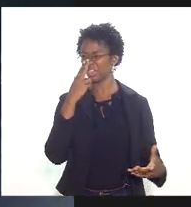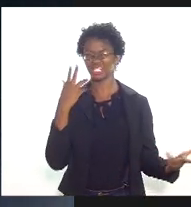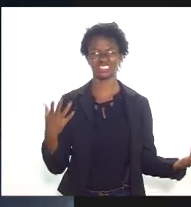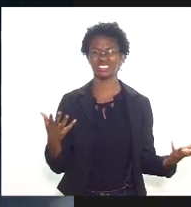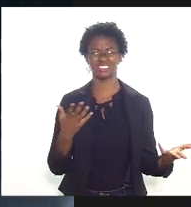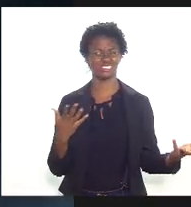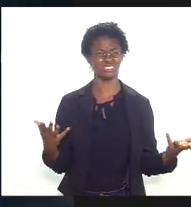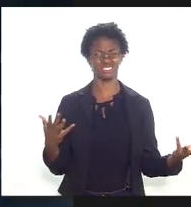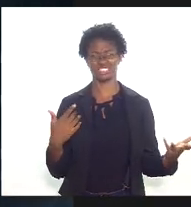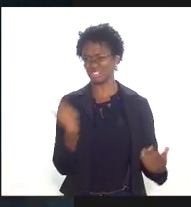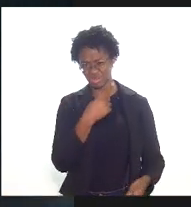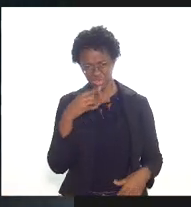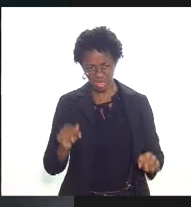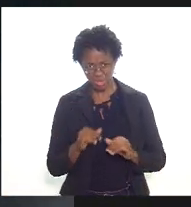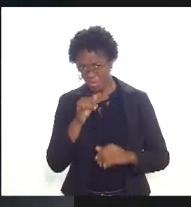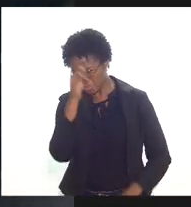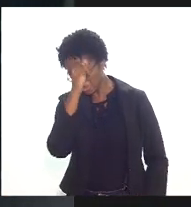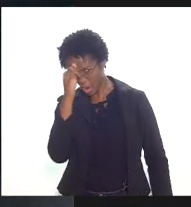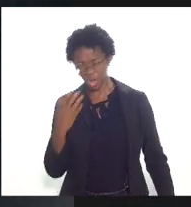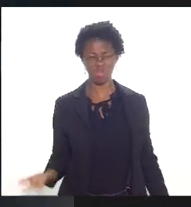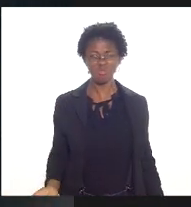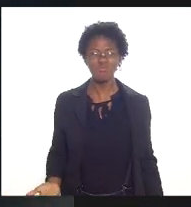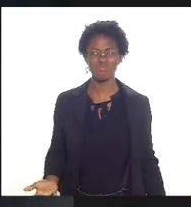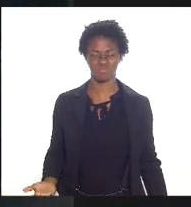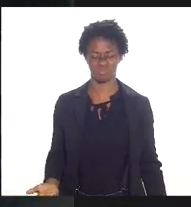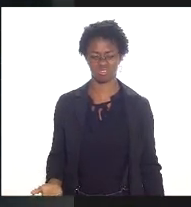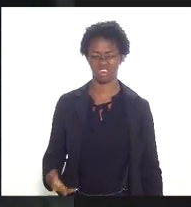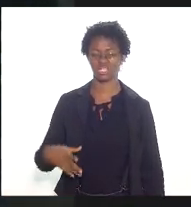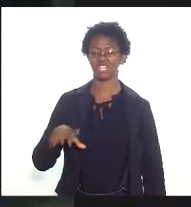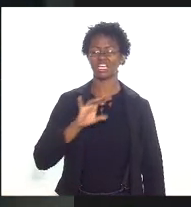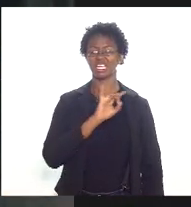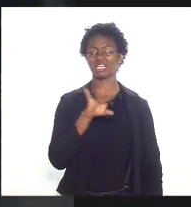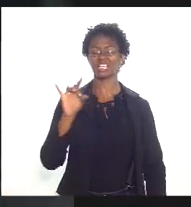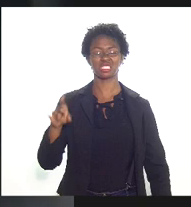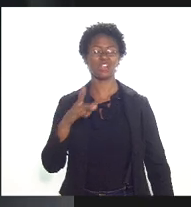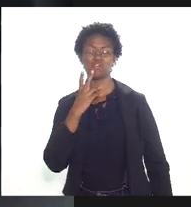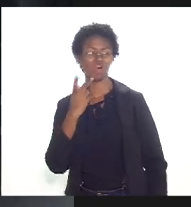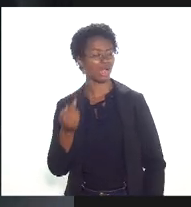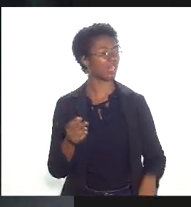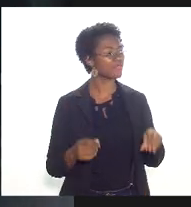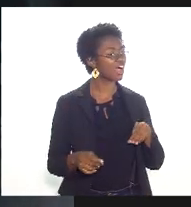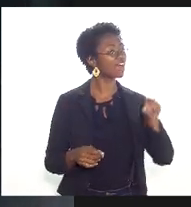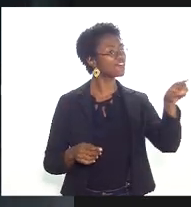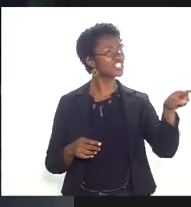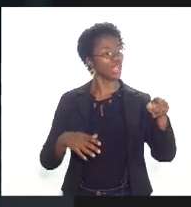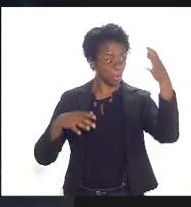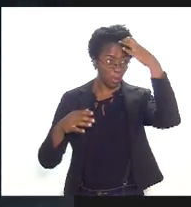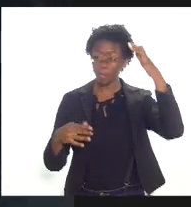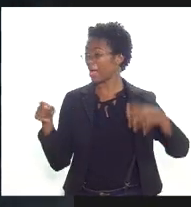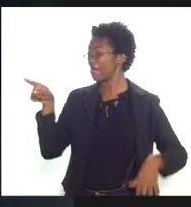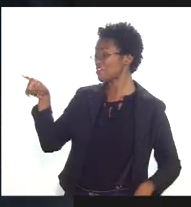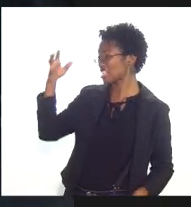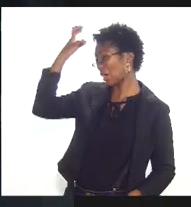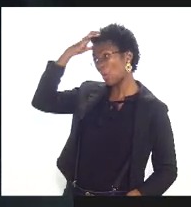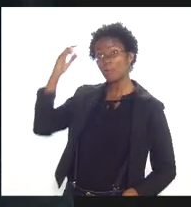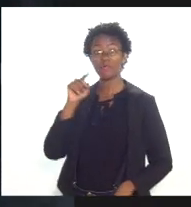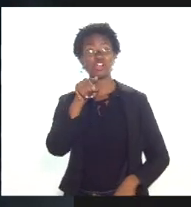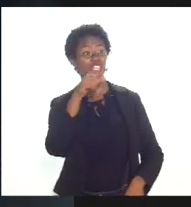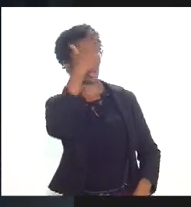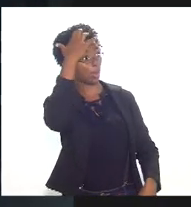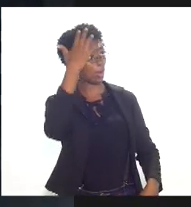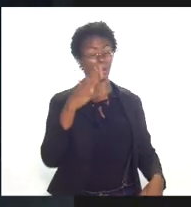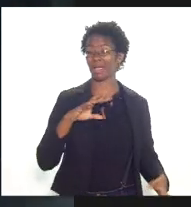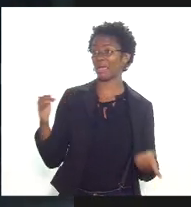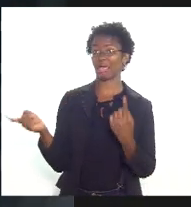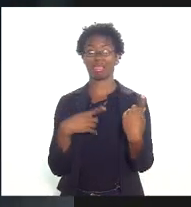não é um te amo muito vulgar Qual é o mais chega cada um ficava com um lado você me responde nenhuma dessas teve